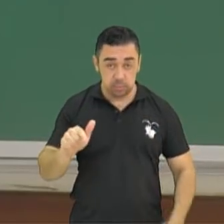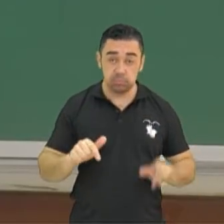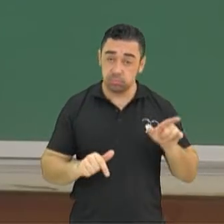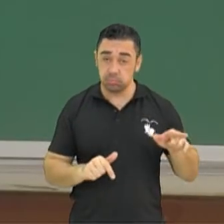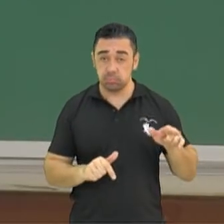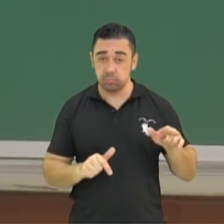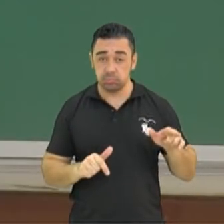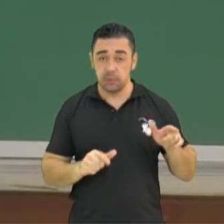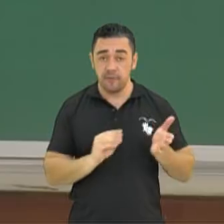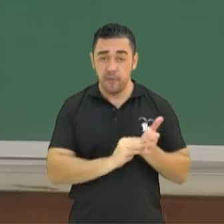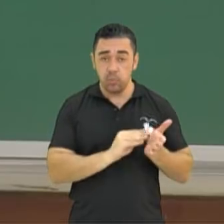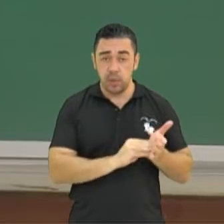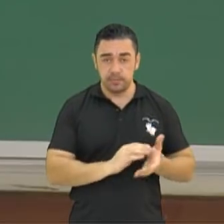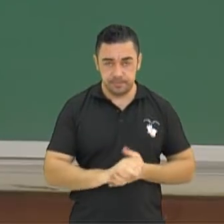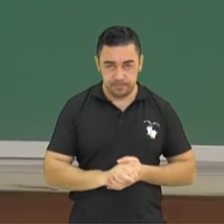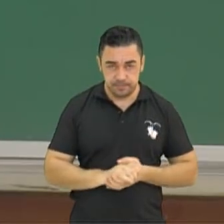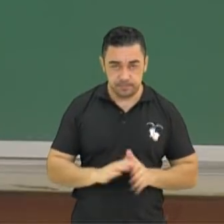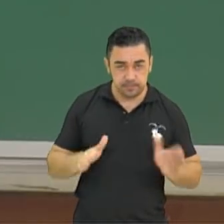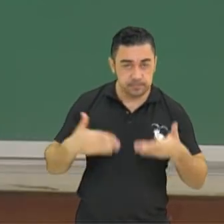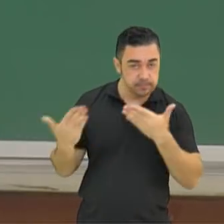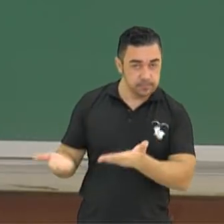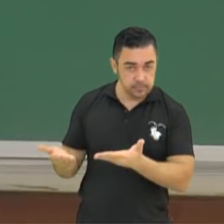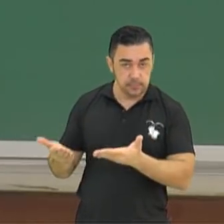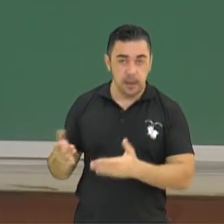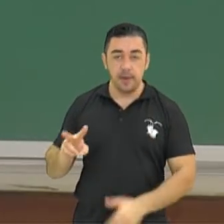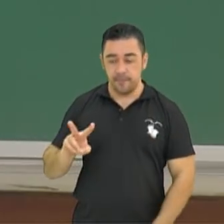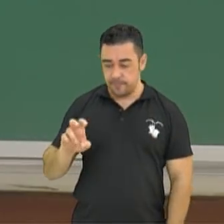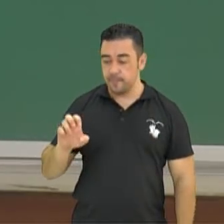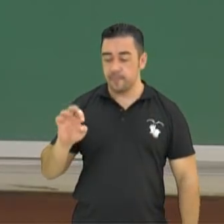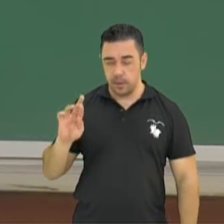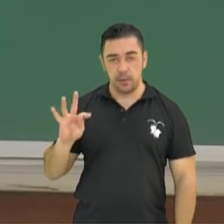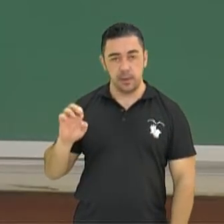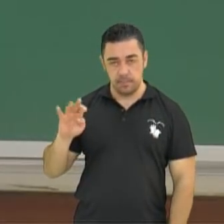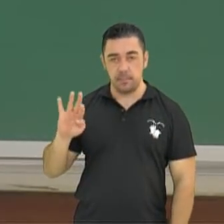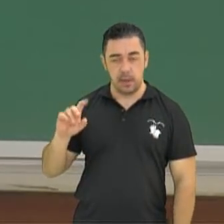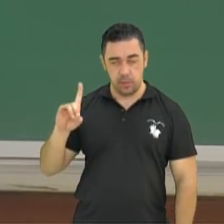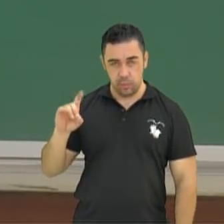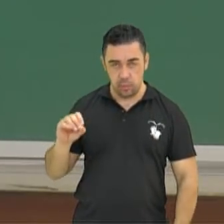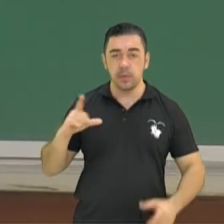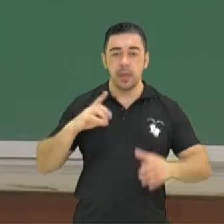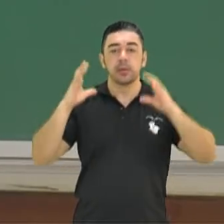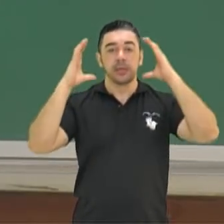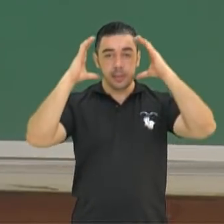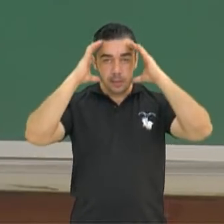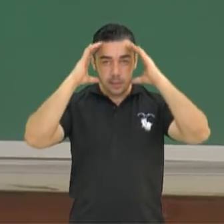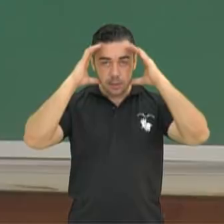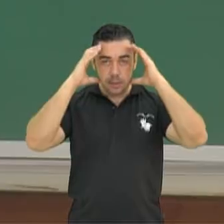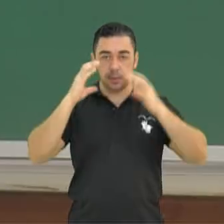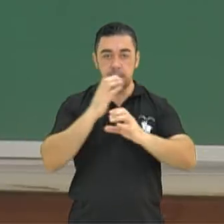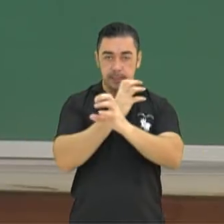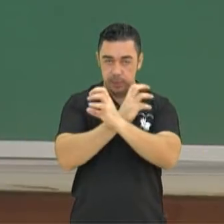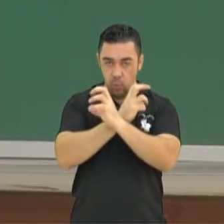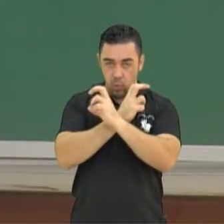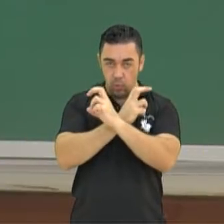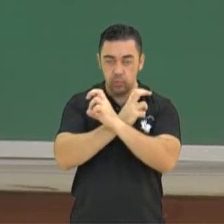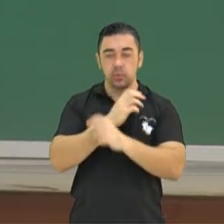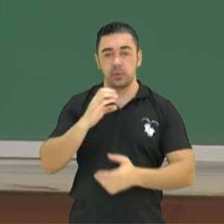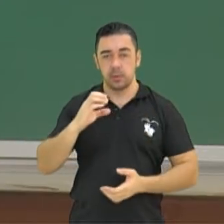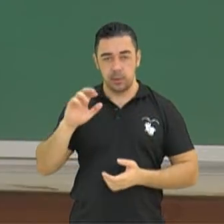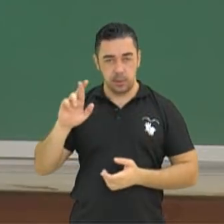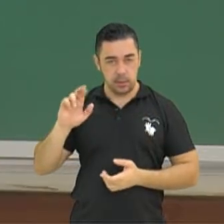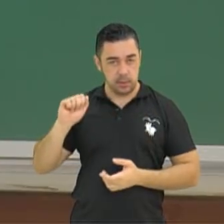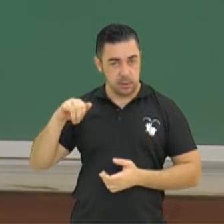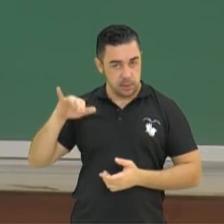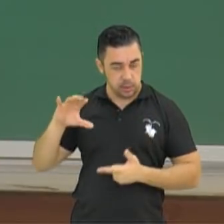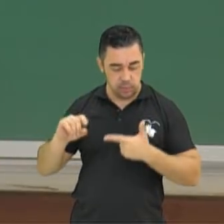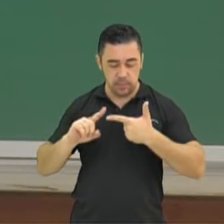é essa característica. Vertebrado. Tem crânio e tem coluna vertebral presentes. Né? A gente, ó, tem o crânio protegendo o cérebro